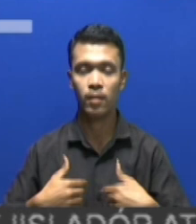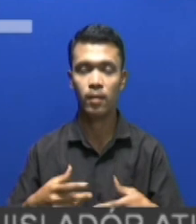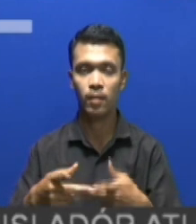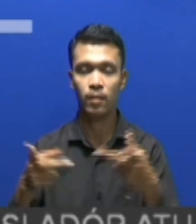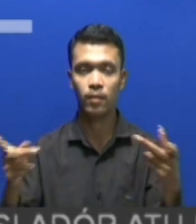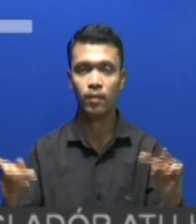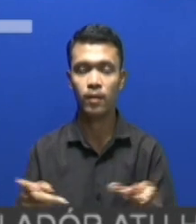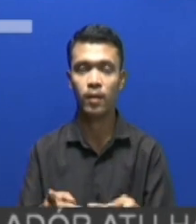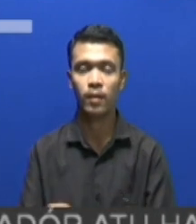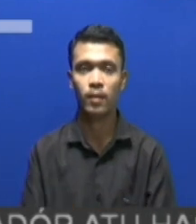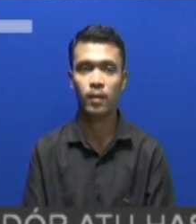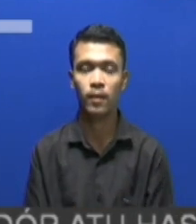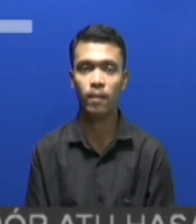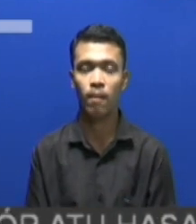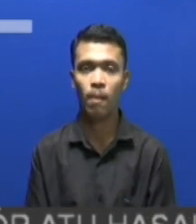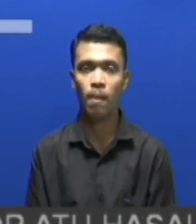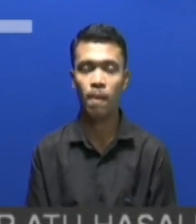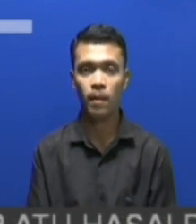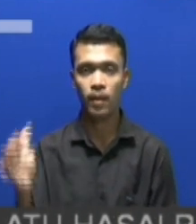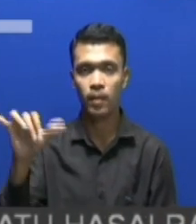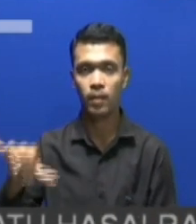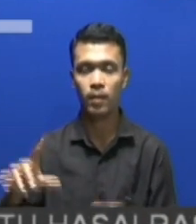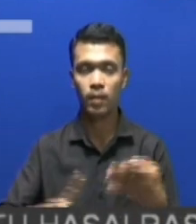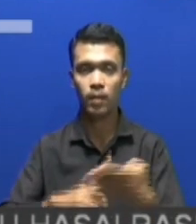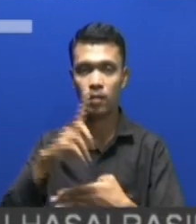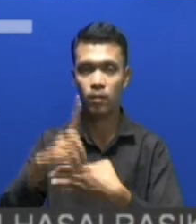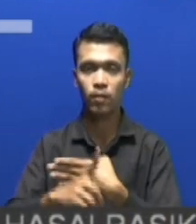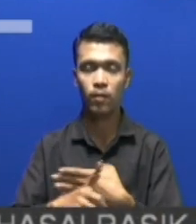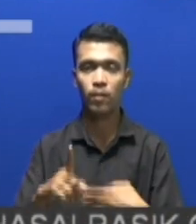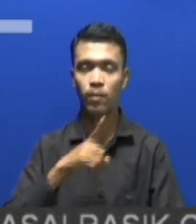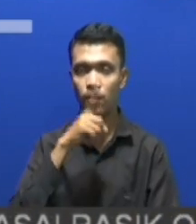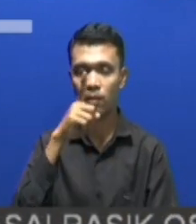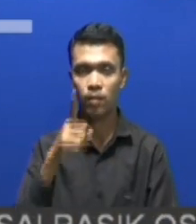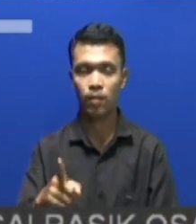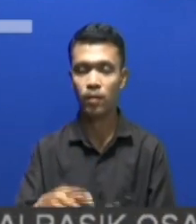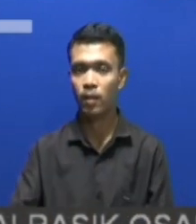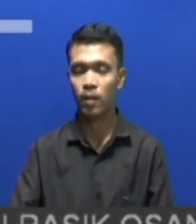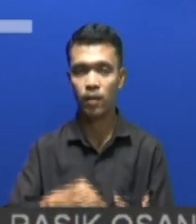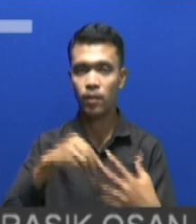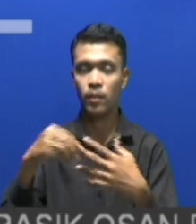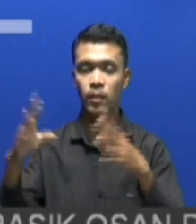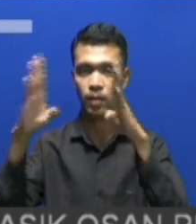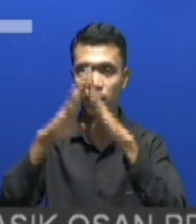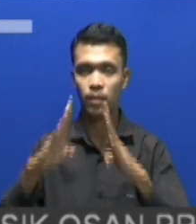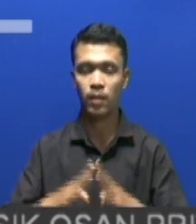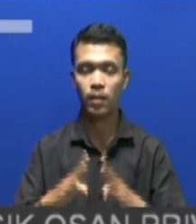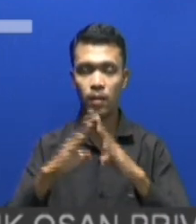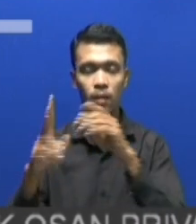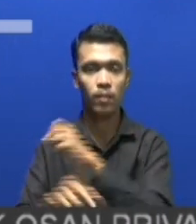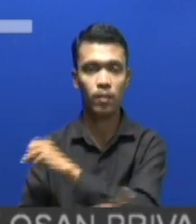habitação, a área xira, xira desenvolvido de loja. Então, cidade de Portugal desenvolvido, especialmente Coimbra, então, e também